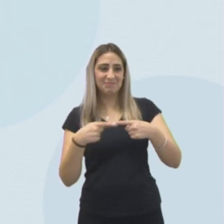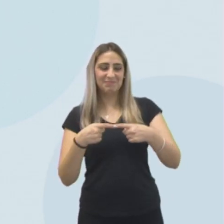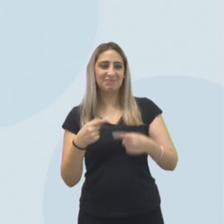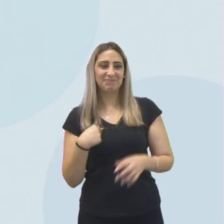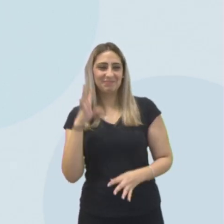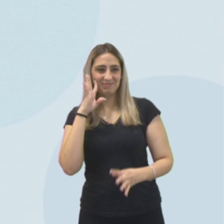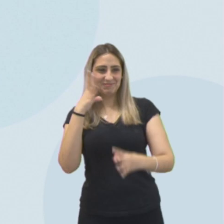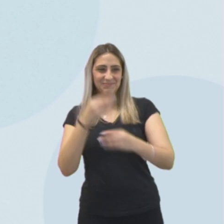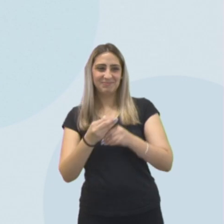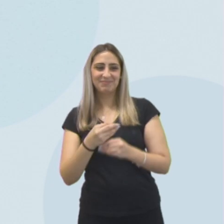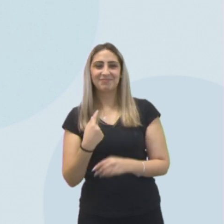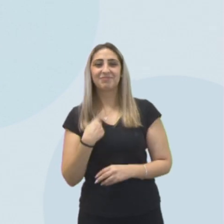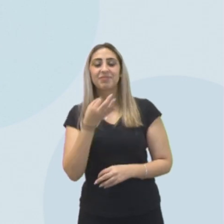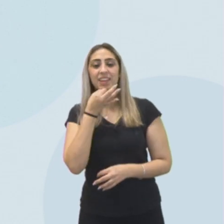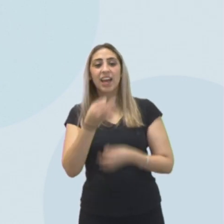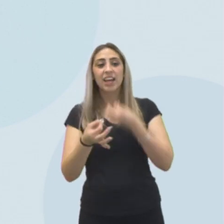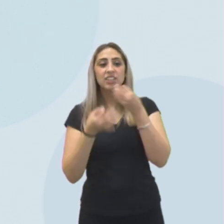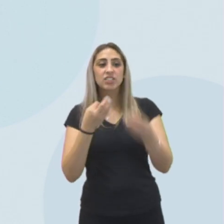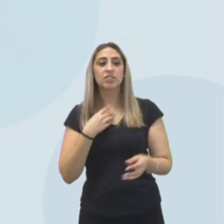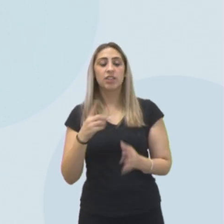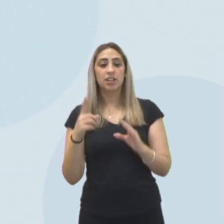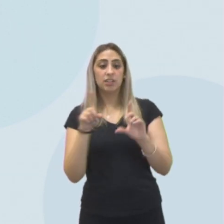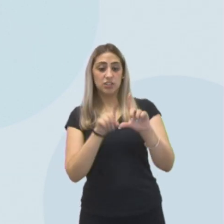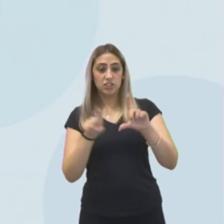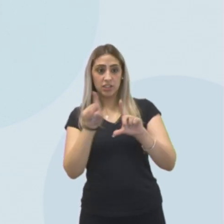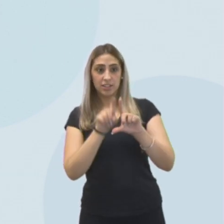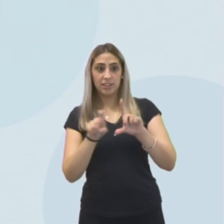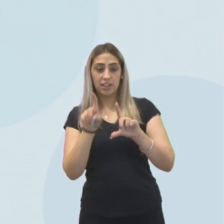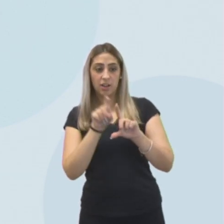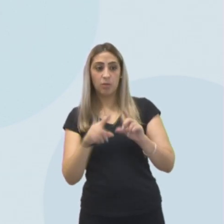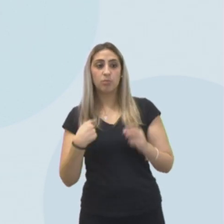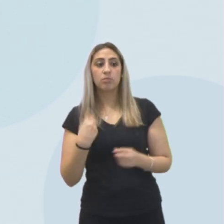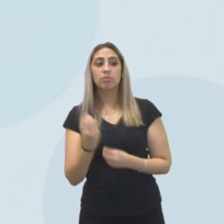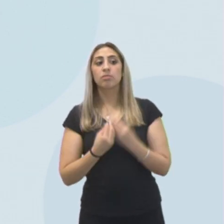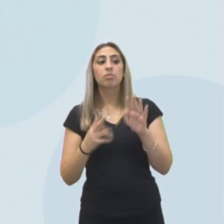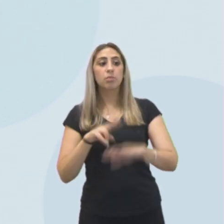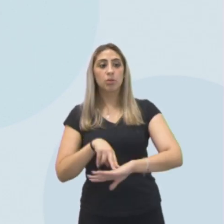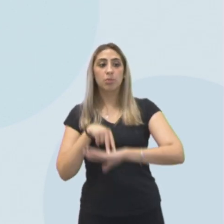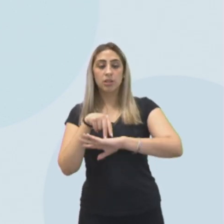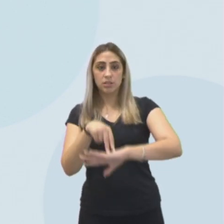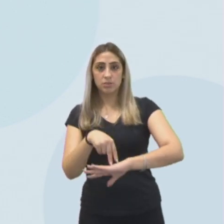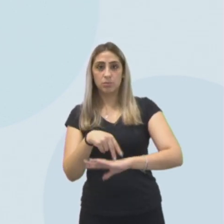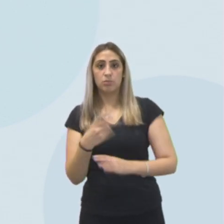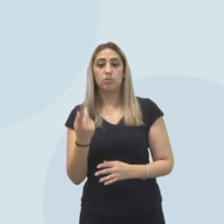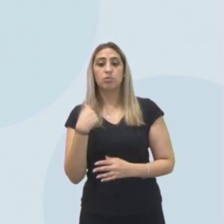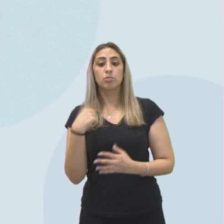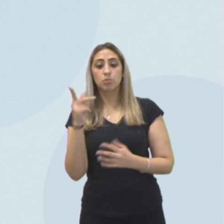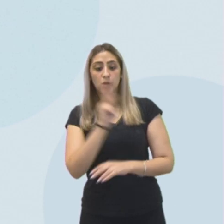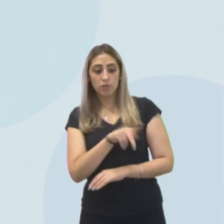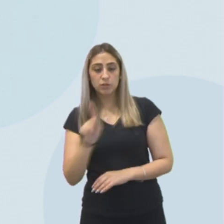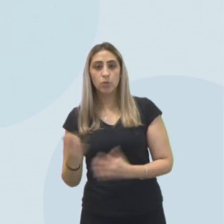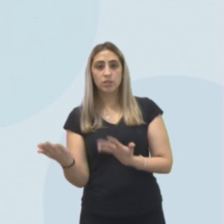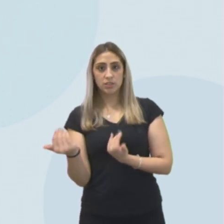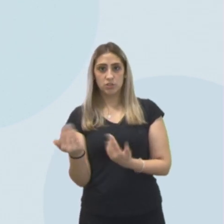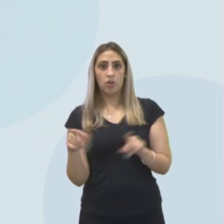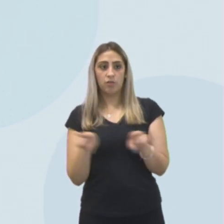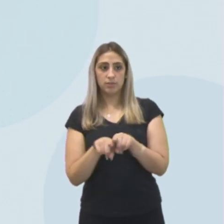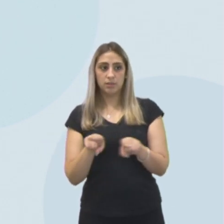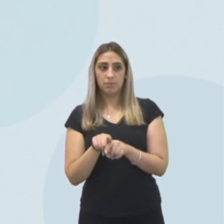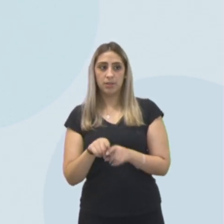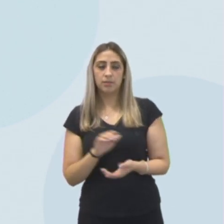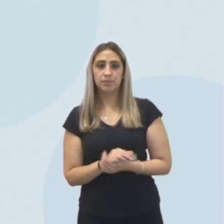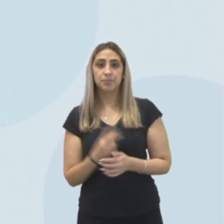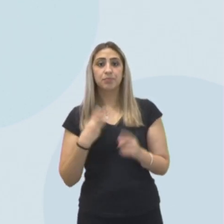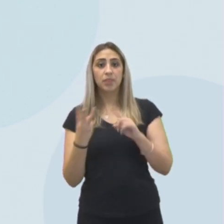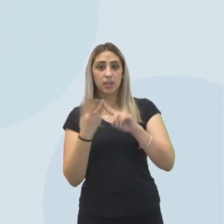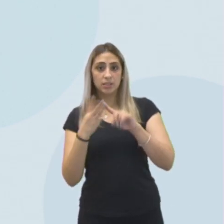as narrativas digitais e o exercício do protagonismo discente e do protagonismo juvenil. E o terceiro